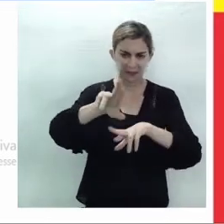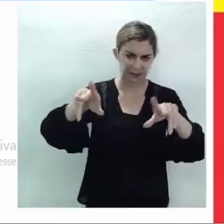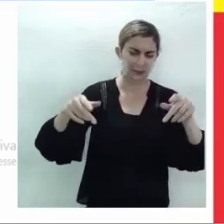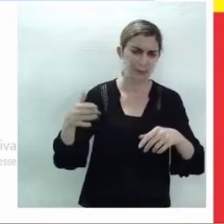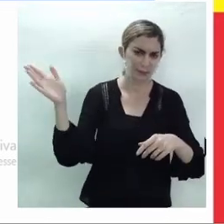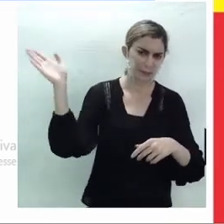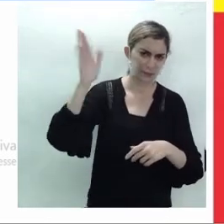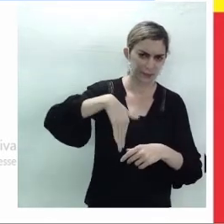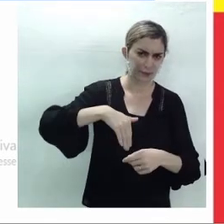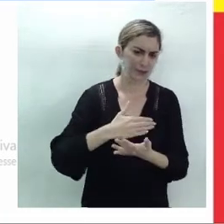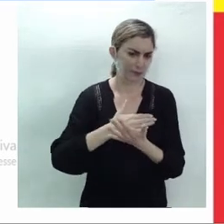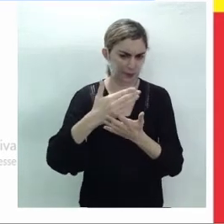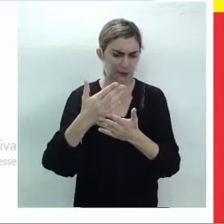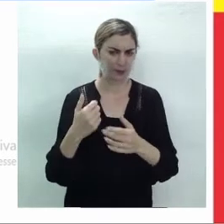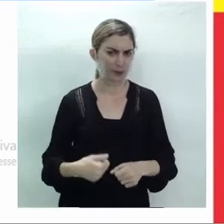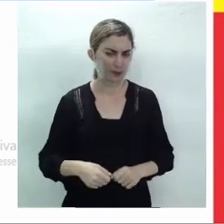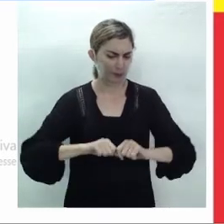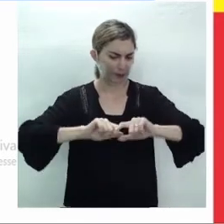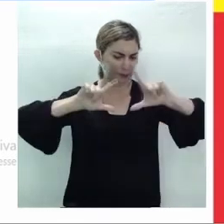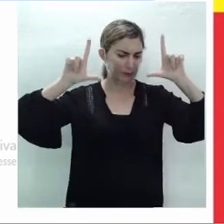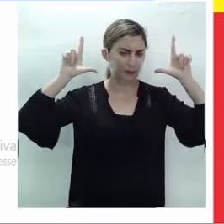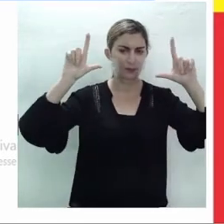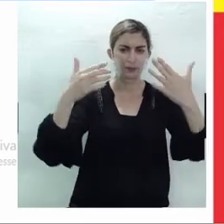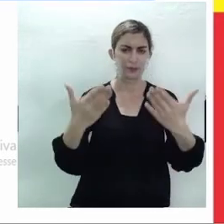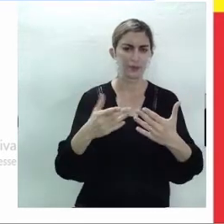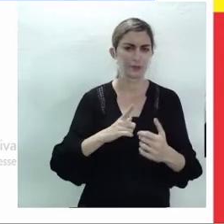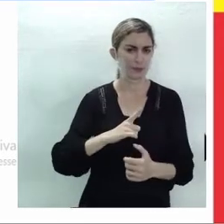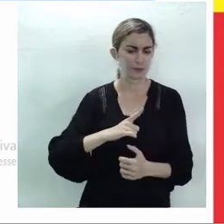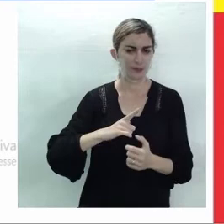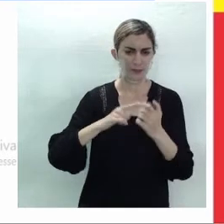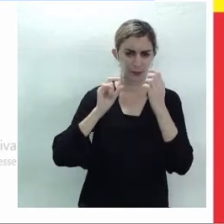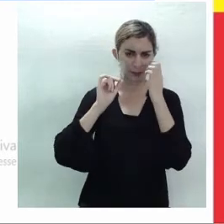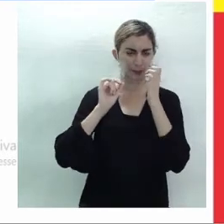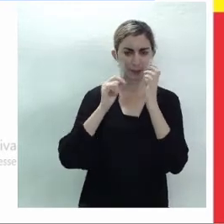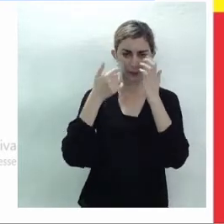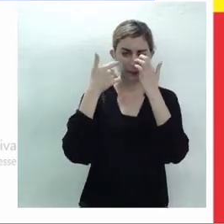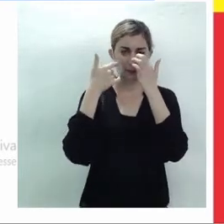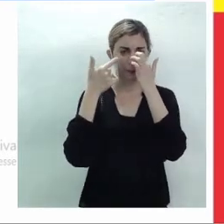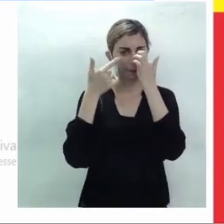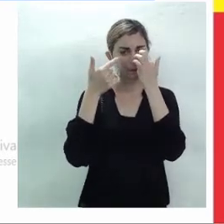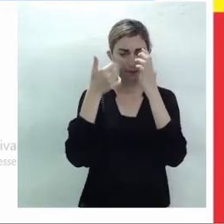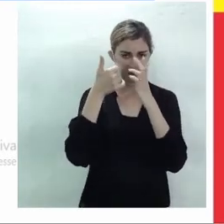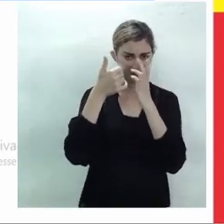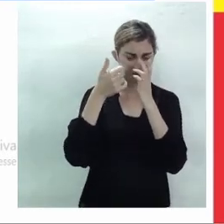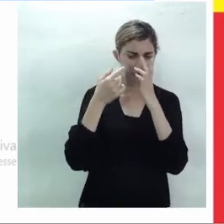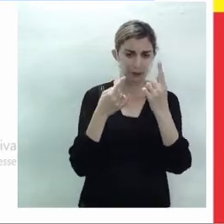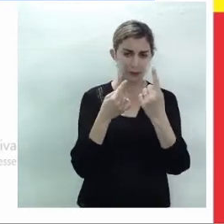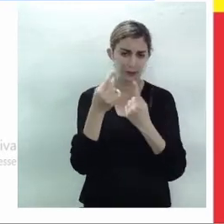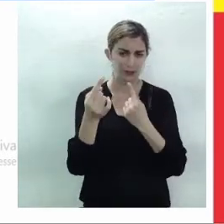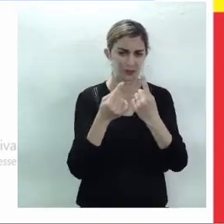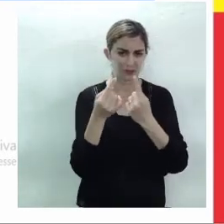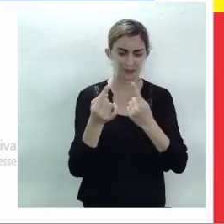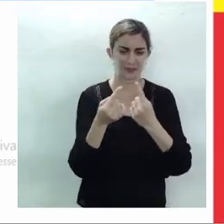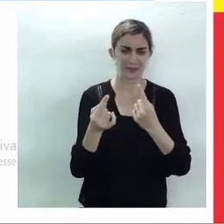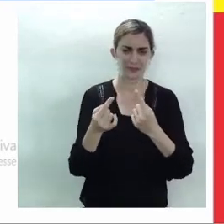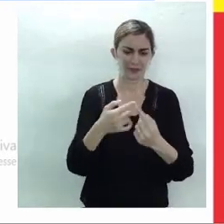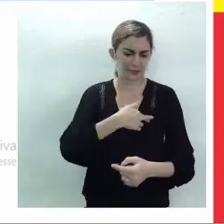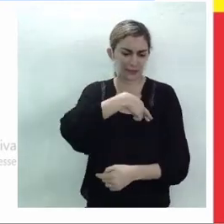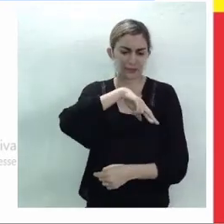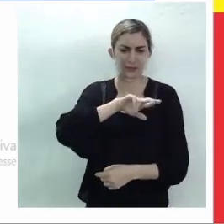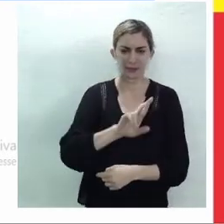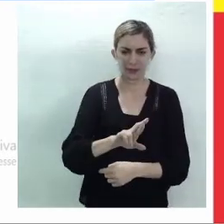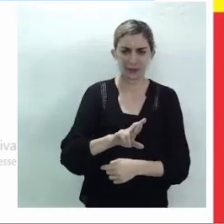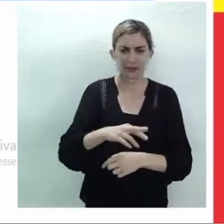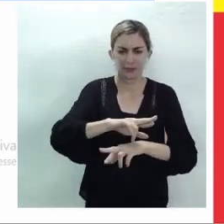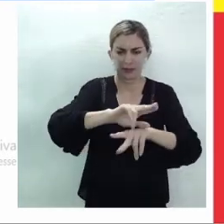diferentes. Vamos adiante aqui. Na tela, nós temos a seguinte questão. Escutem bem, o diálogo interreligioso